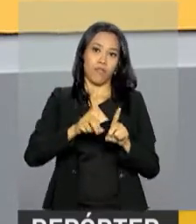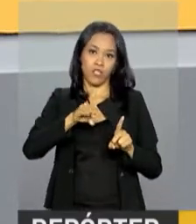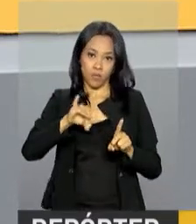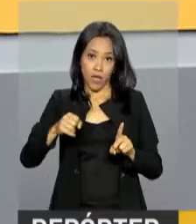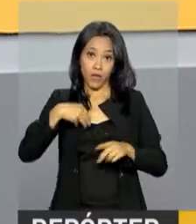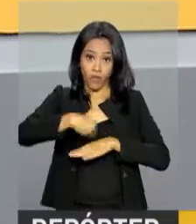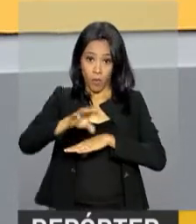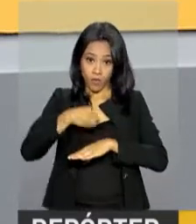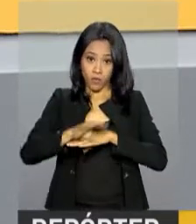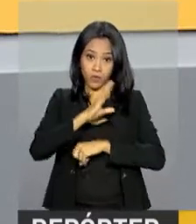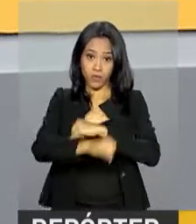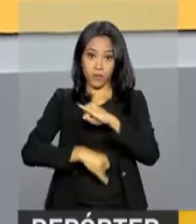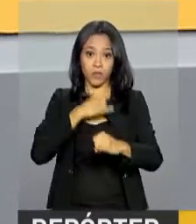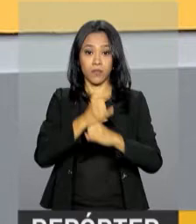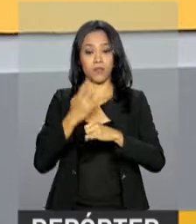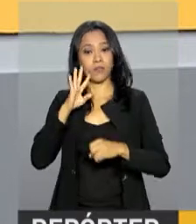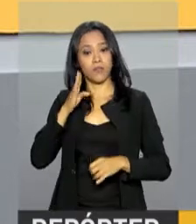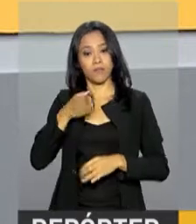em